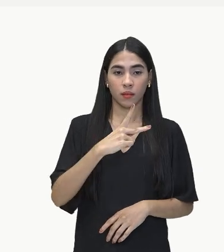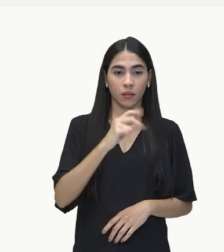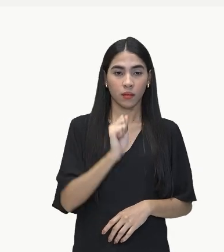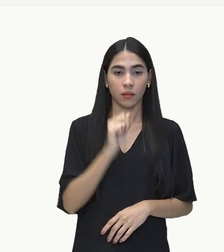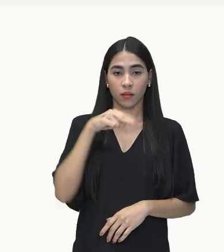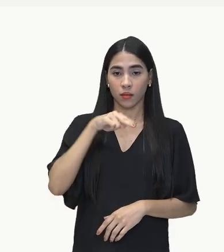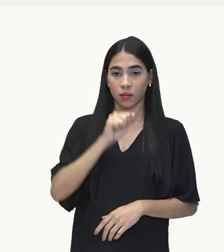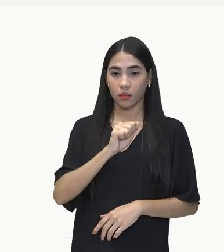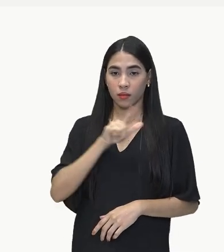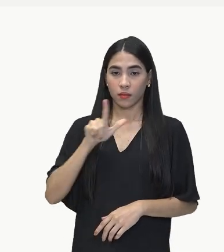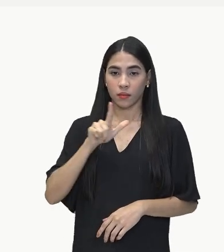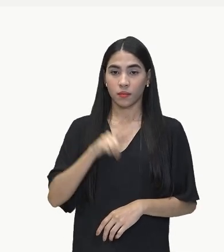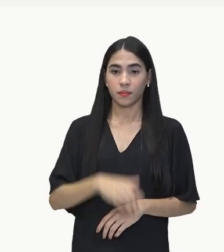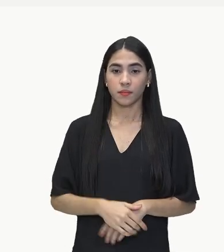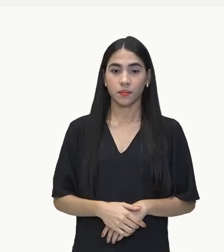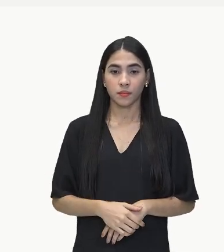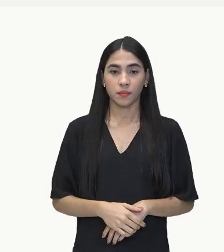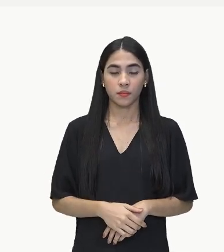propanal.